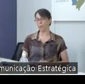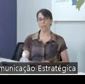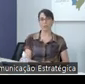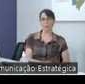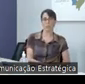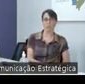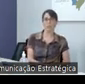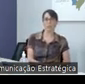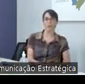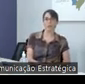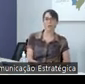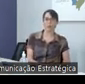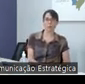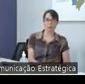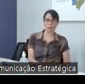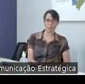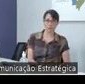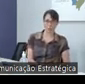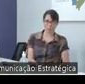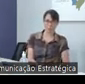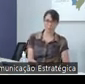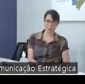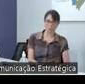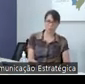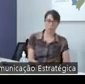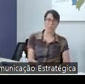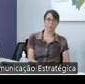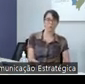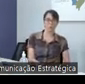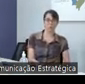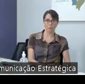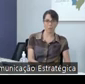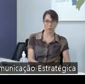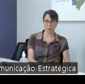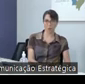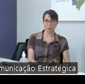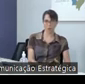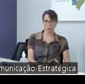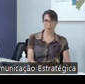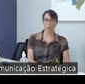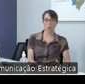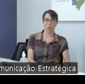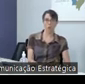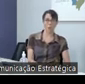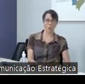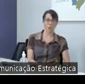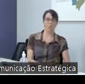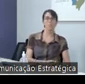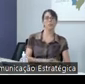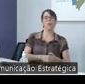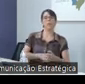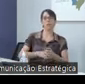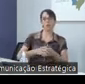último eu gostaria de dizer que no decorrer da próxima semana nós vamos encaminhar um ofício comunicando